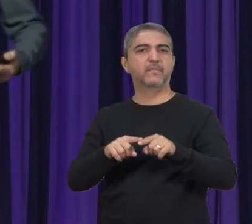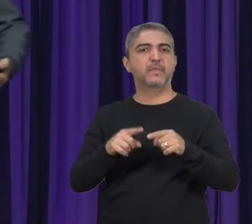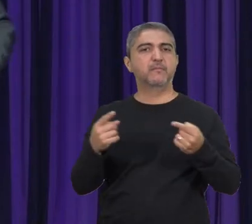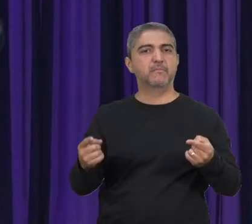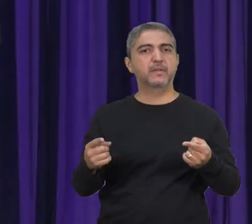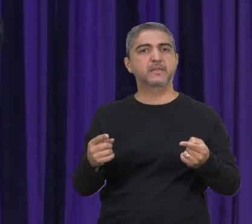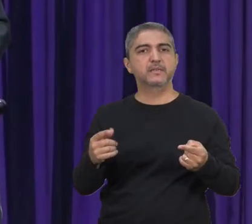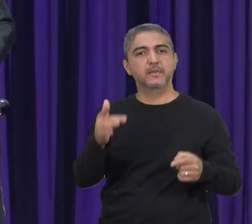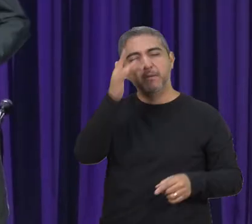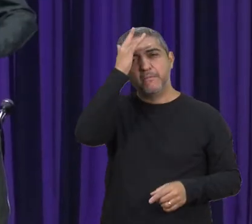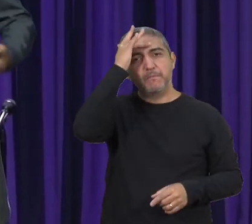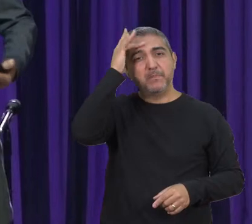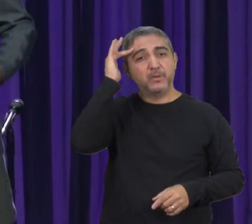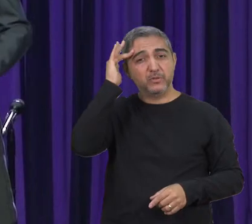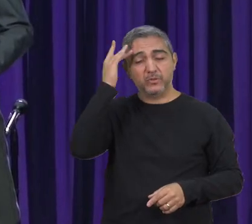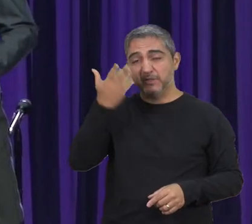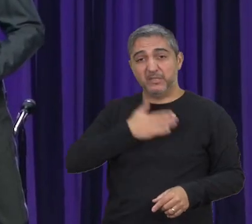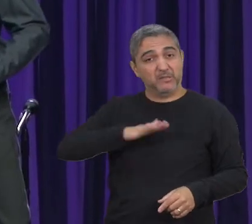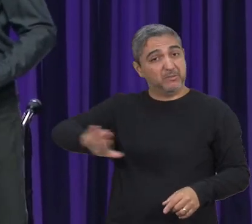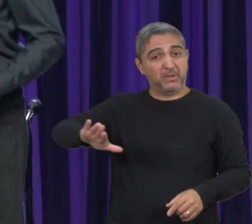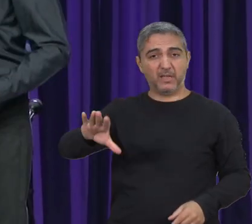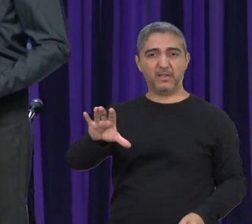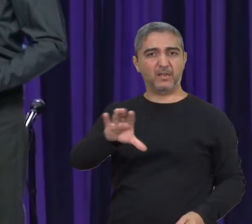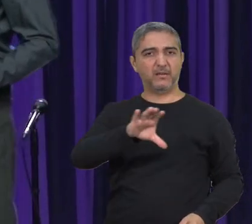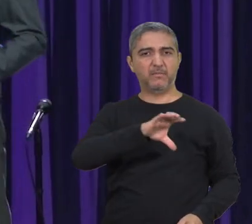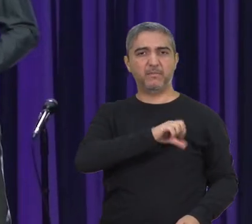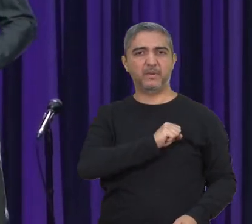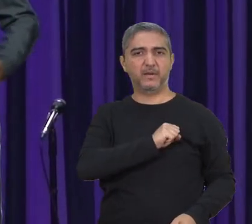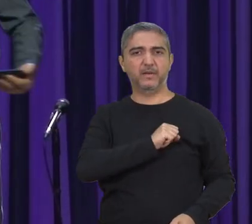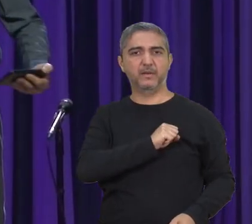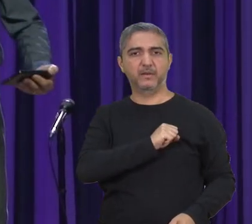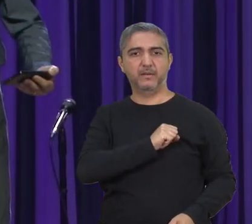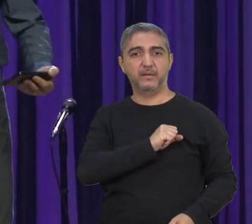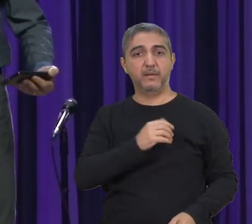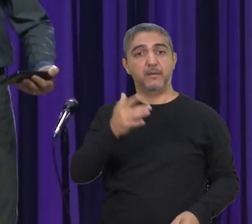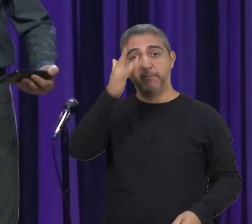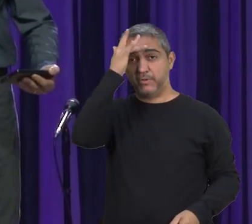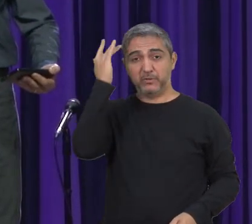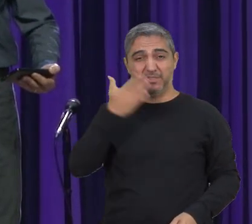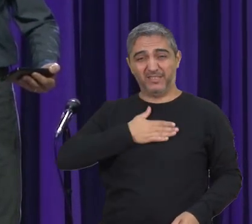não estão dispostas a amar, não querem amar. Então eles precisam ser cortados,